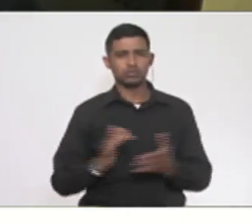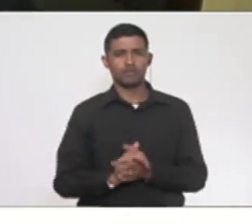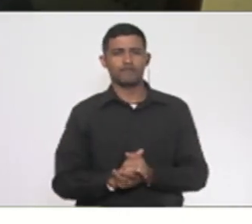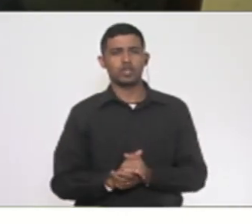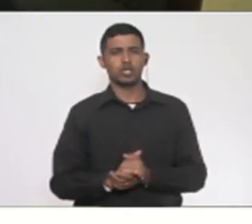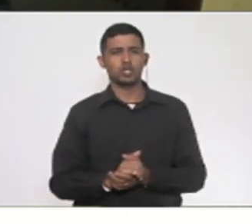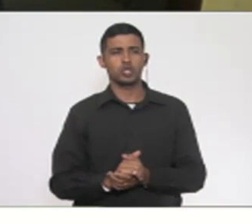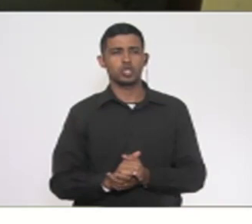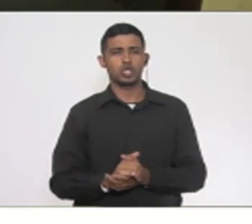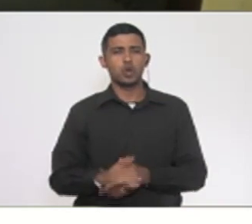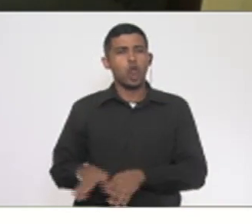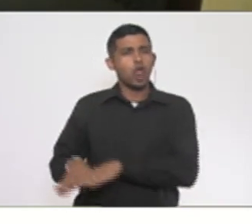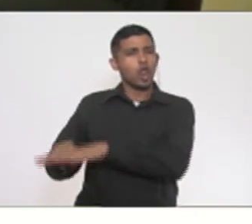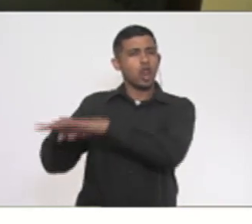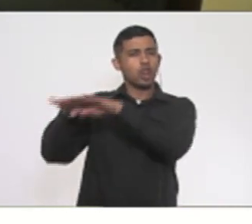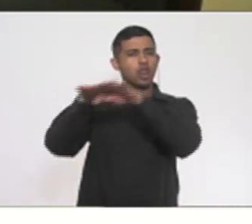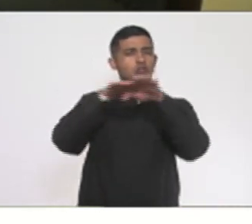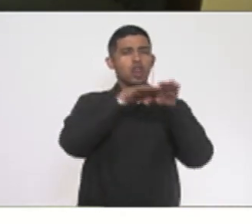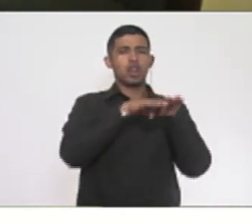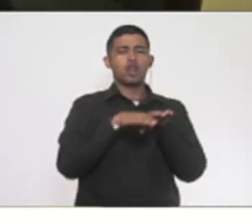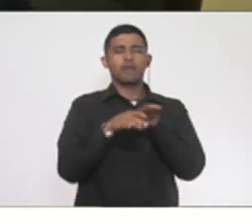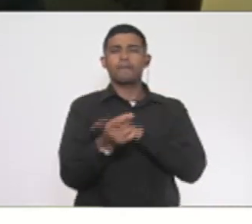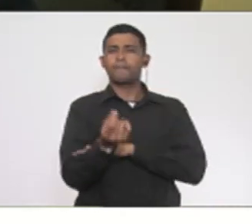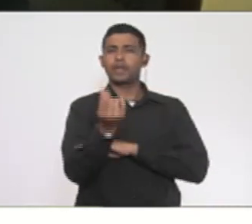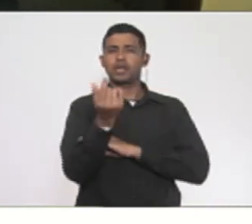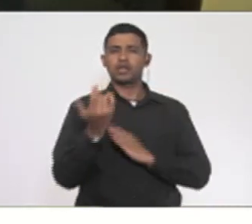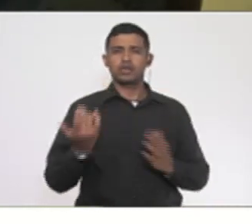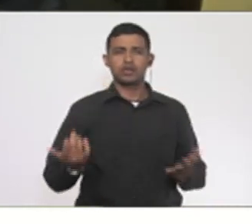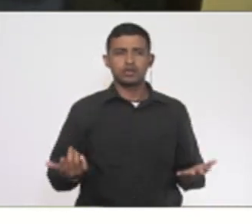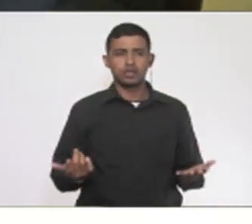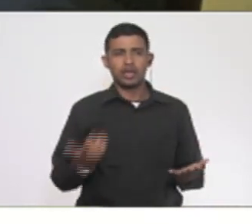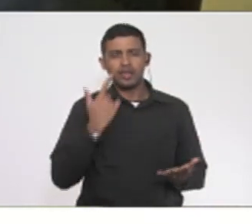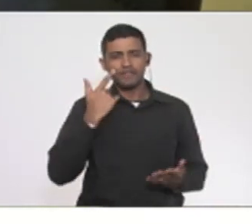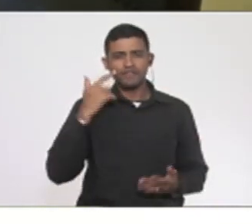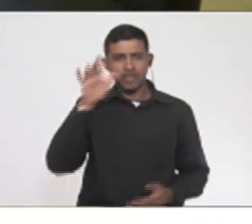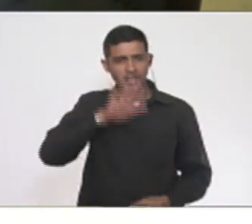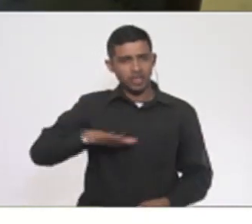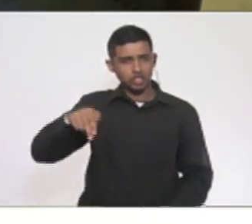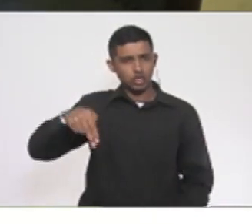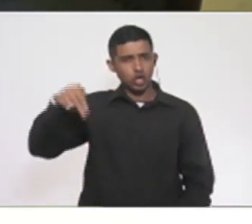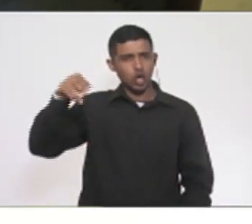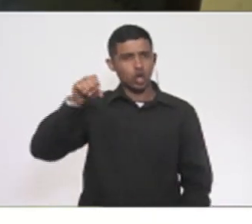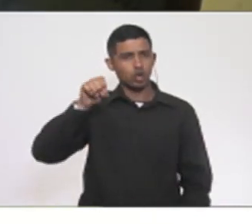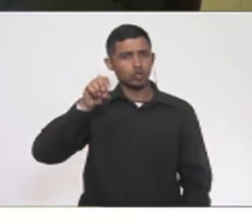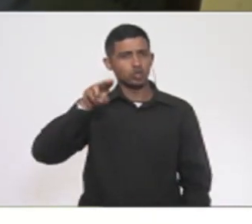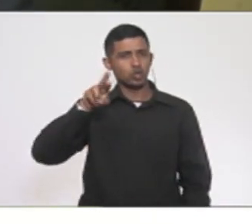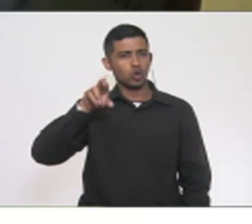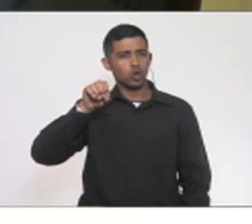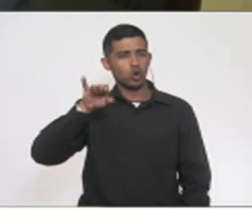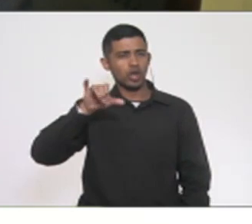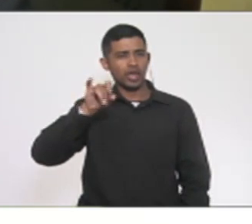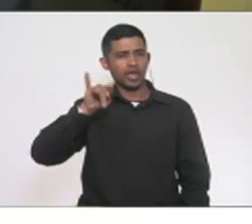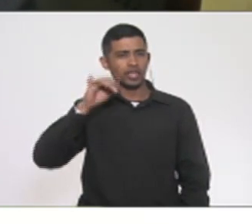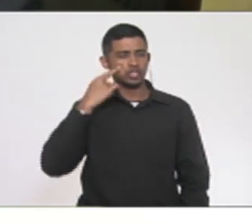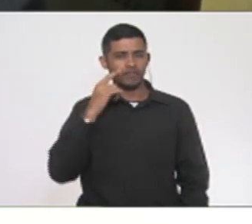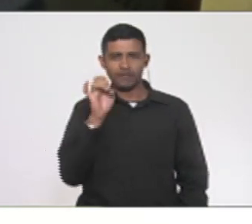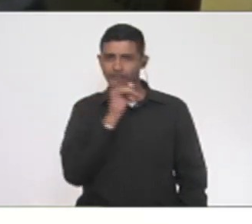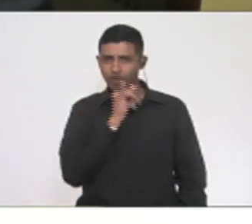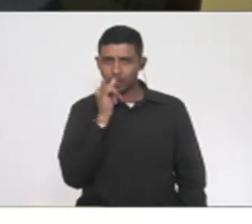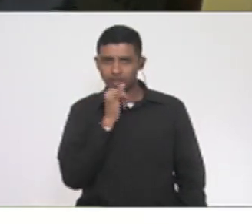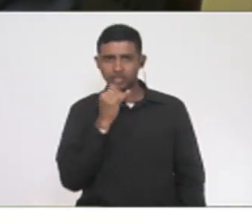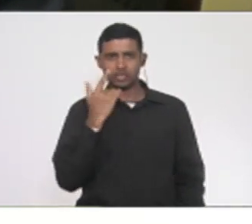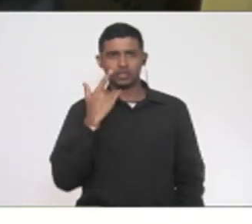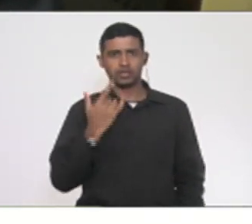preços, está todo mundo pagando igual, e aí você pega uma região como a nossa, que é o noroeste fluminense, o norte fluminense, que